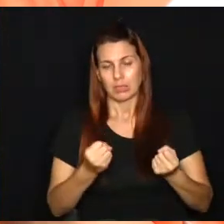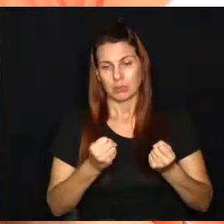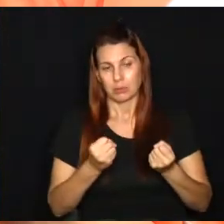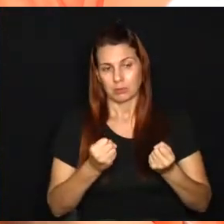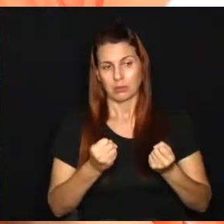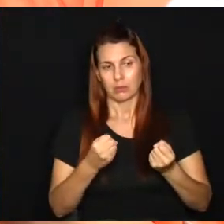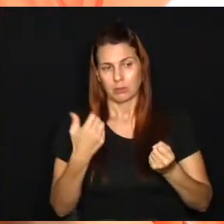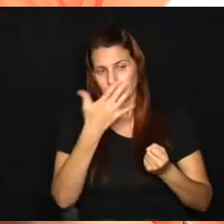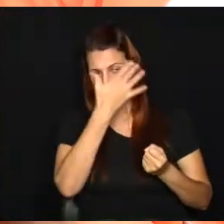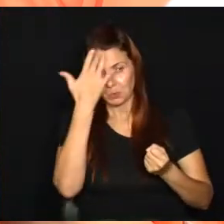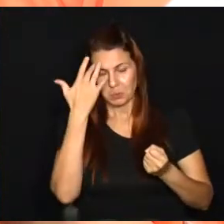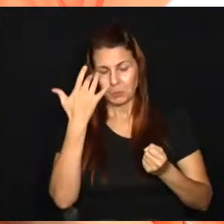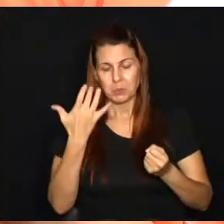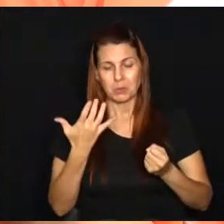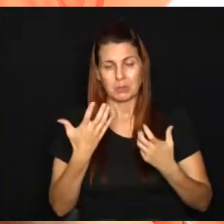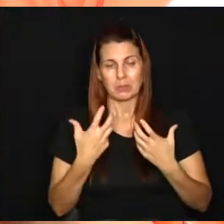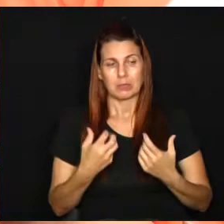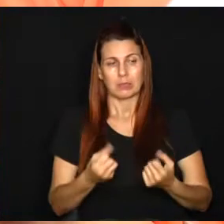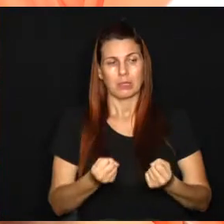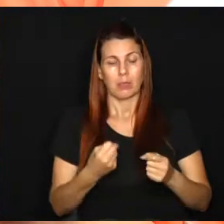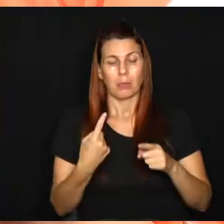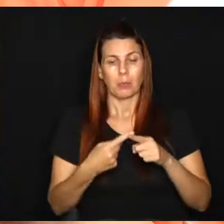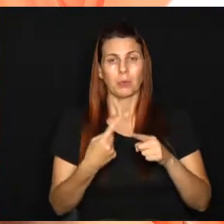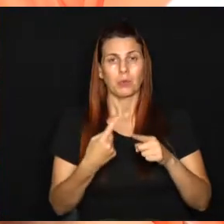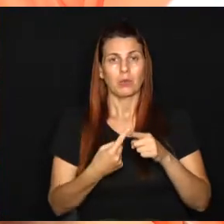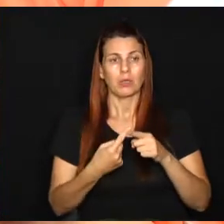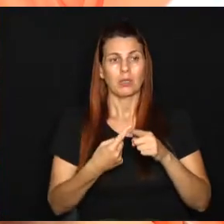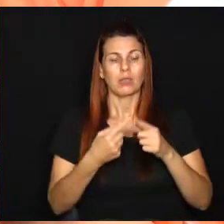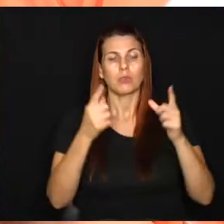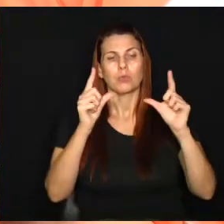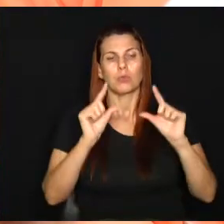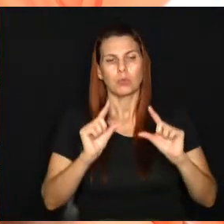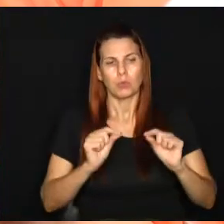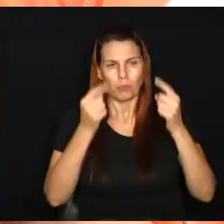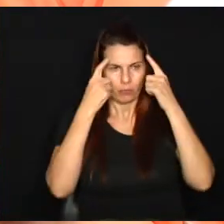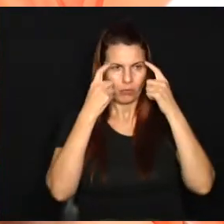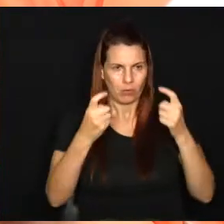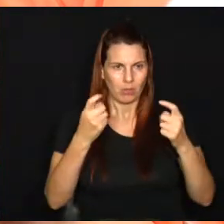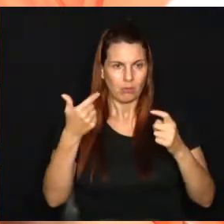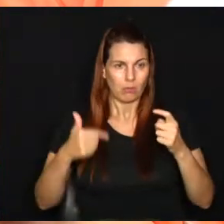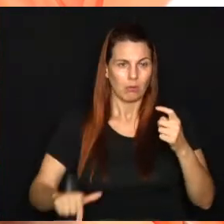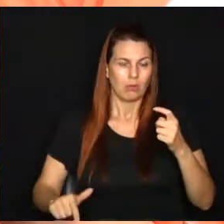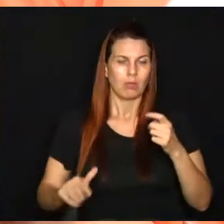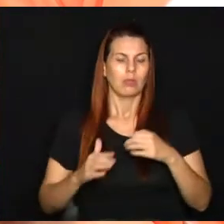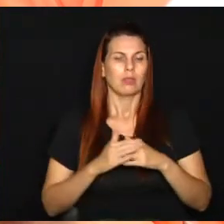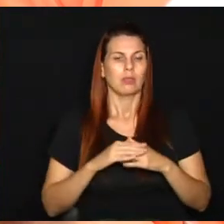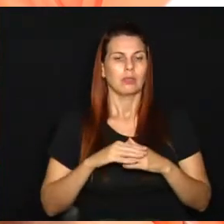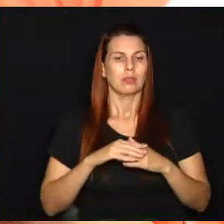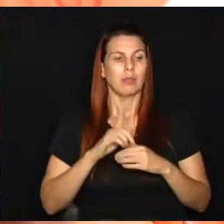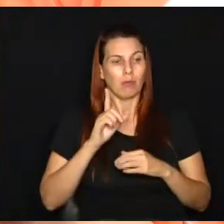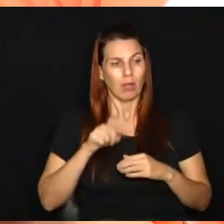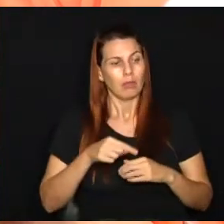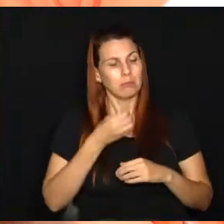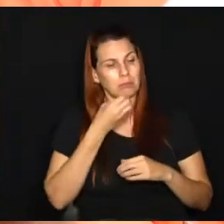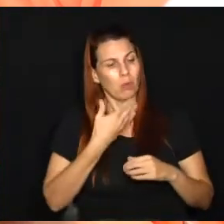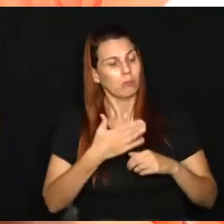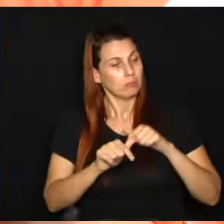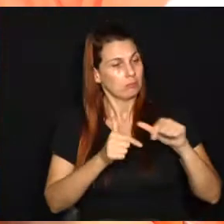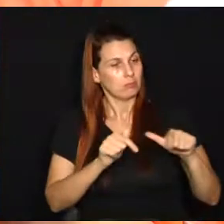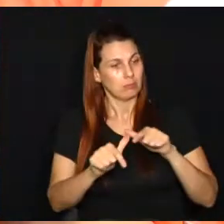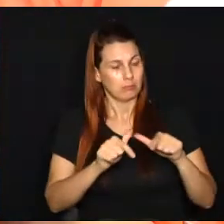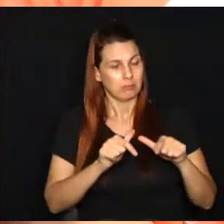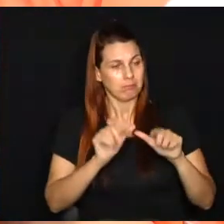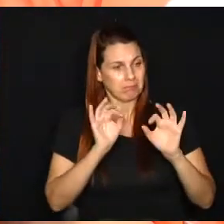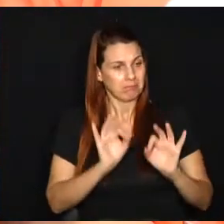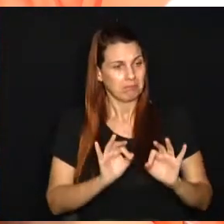grande, porque caiu os índices de reincidência. Então, essa é uma política efetiva na cidade. Nós tivemos o